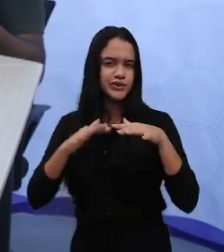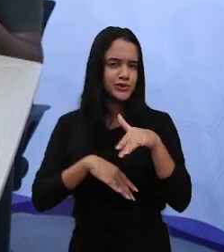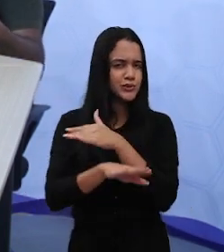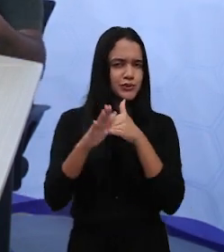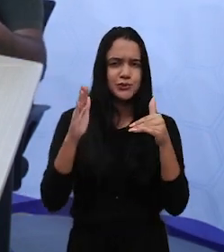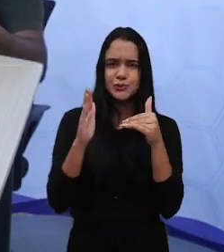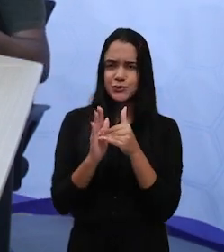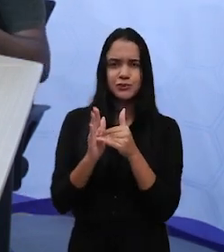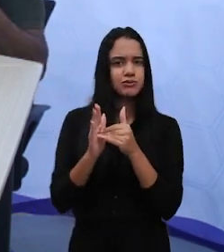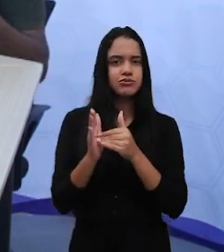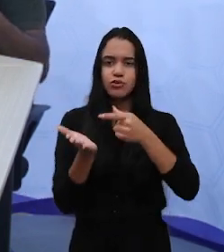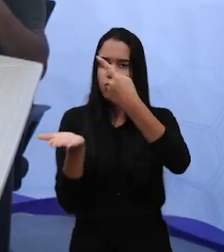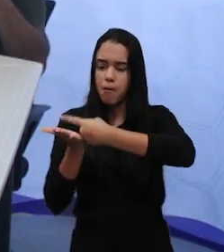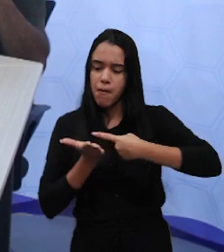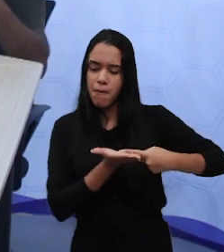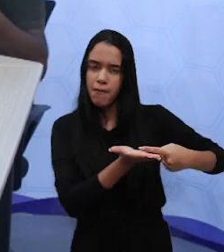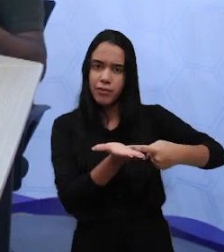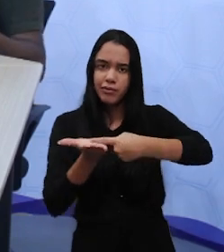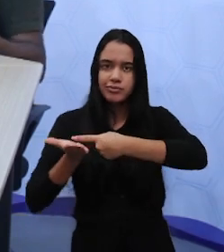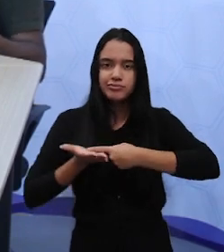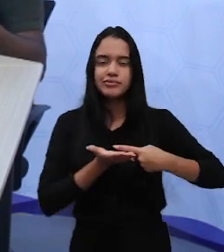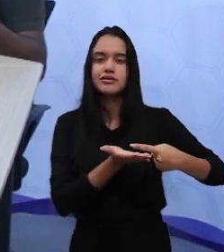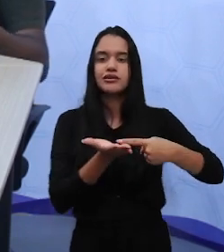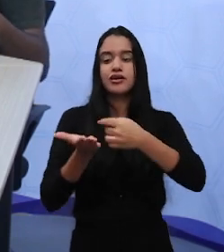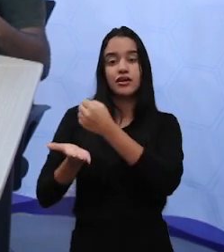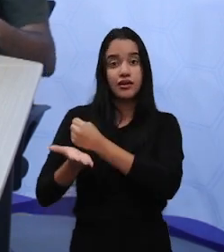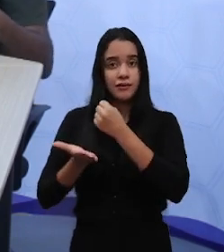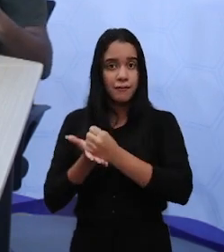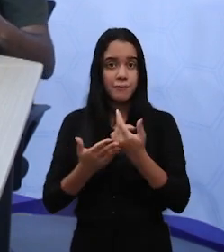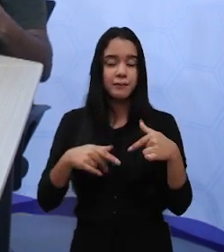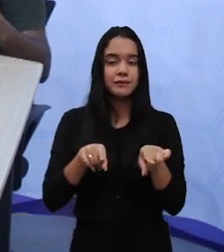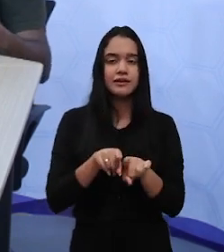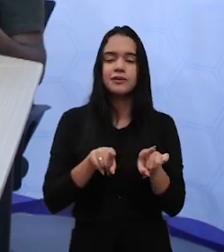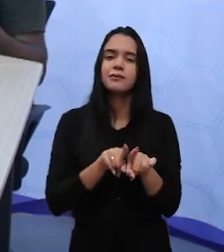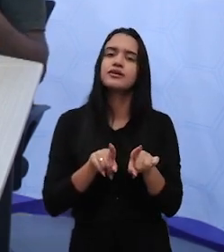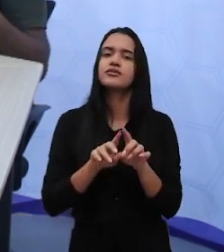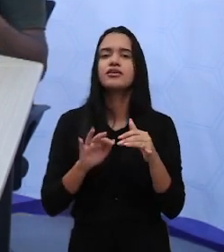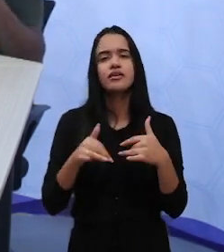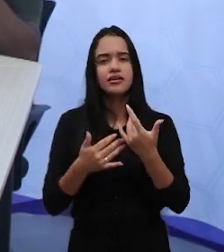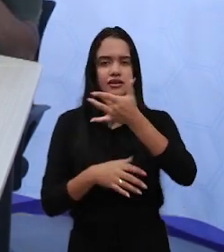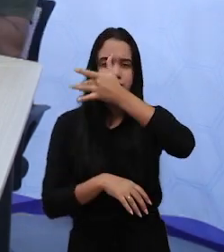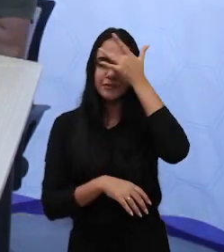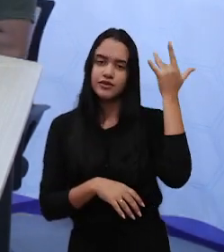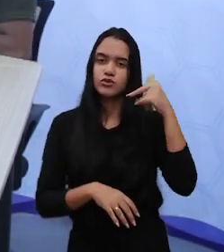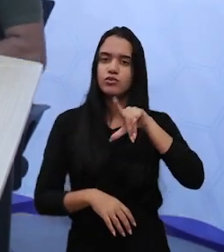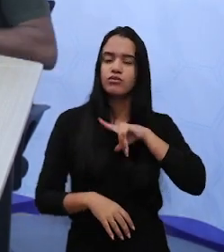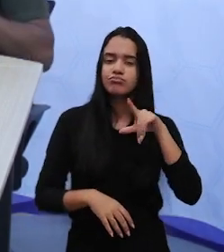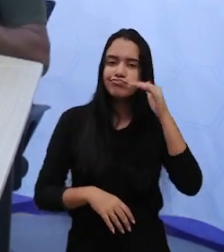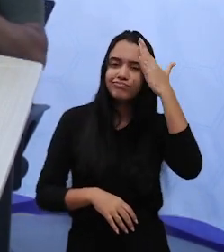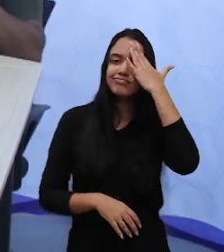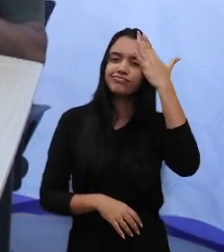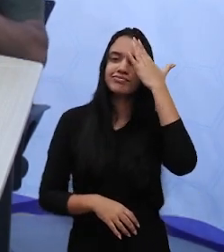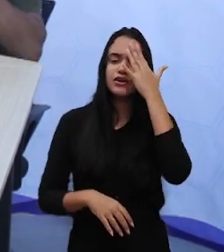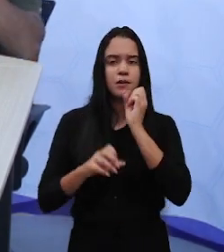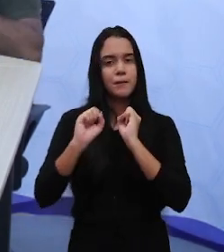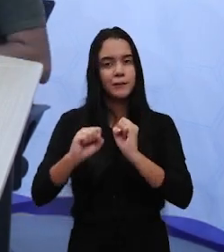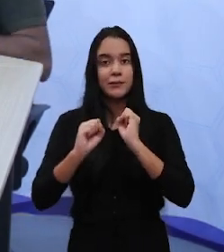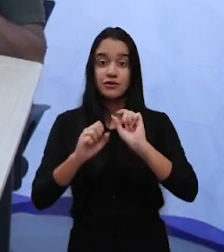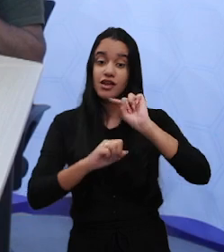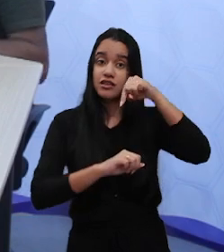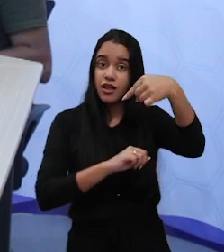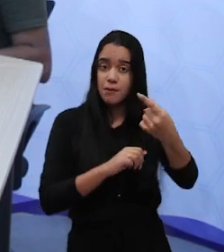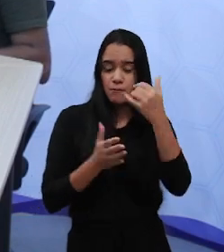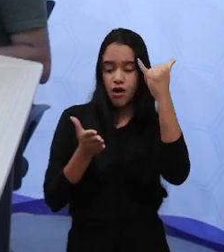ficou acordado ali é registrado ipsiliteri conforme ficou, para que as pessoas tenham ciência e possam, ao final,